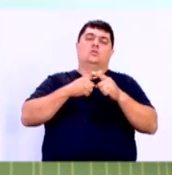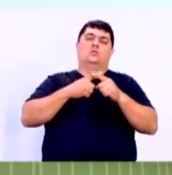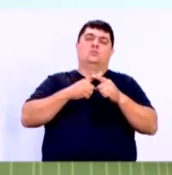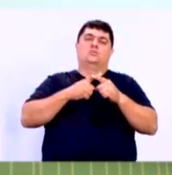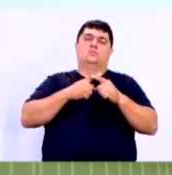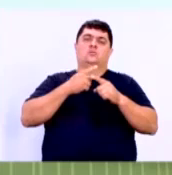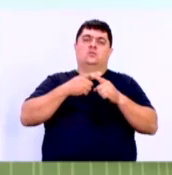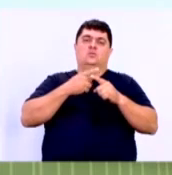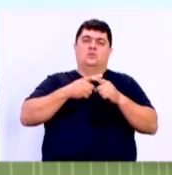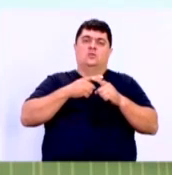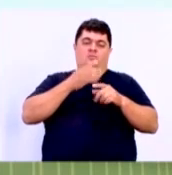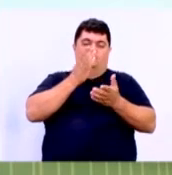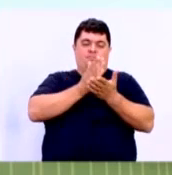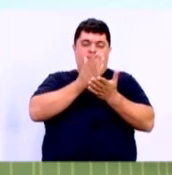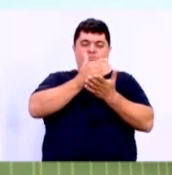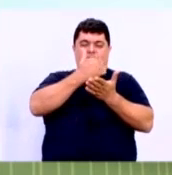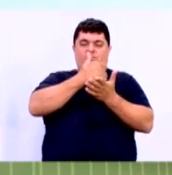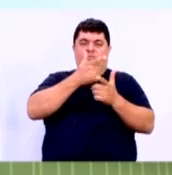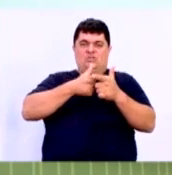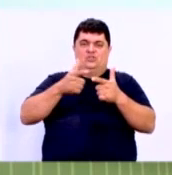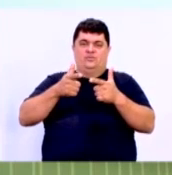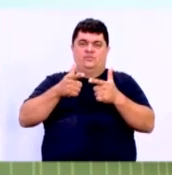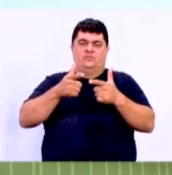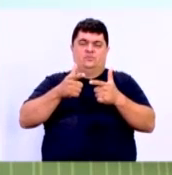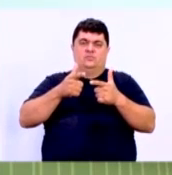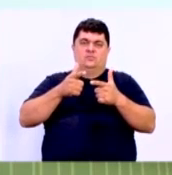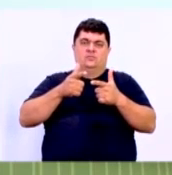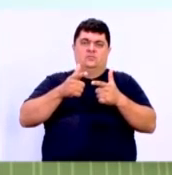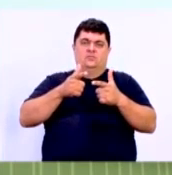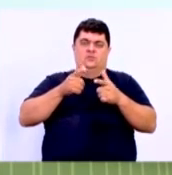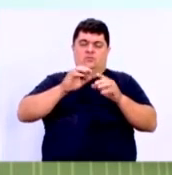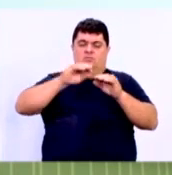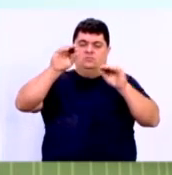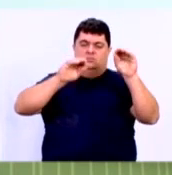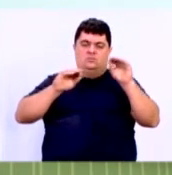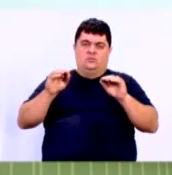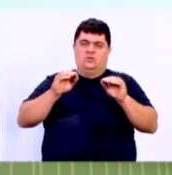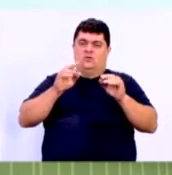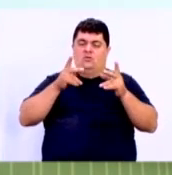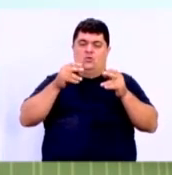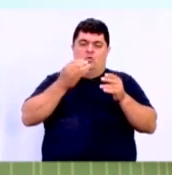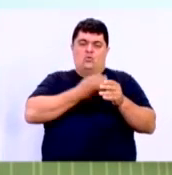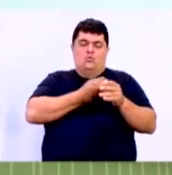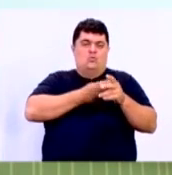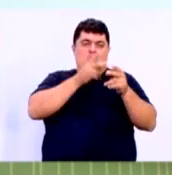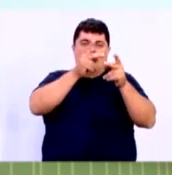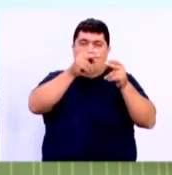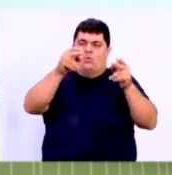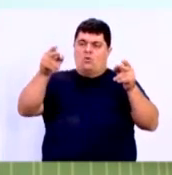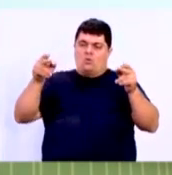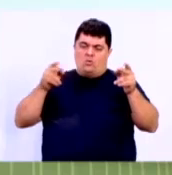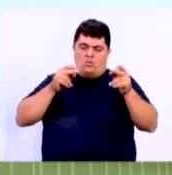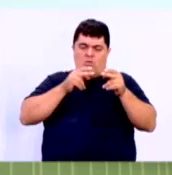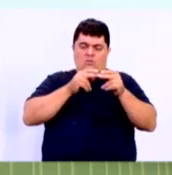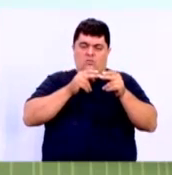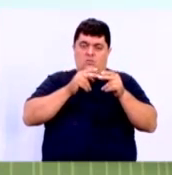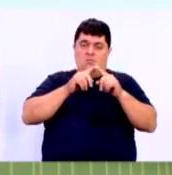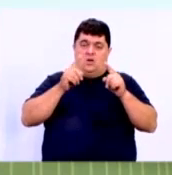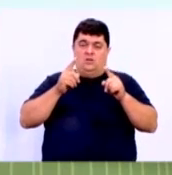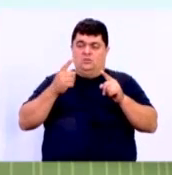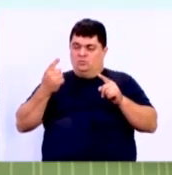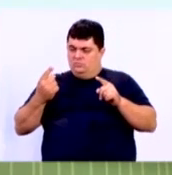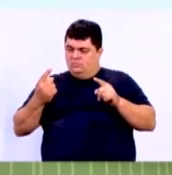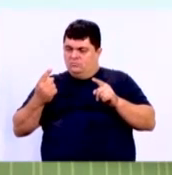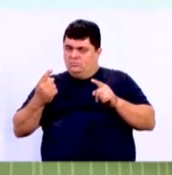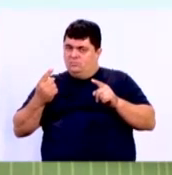que, através do método de rateio, nós dividimos por uma determinada metodologia que veremos futuramente e algum